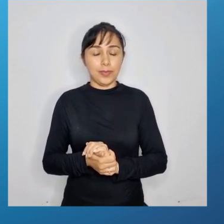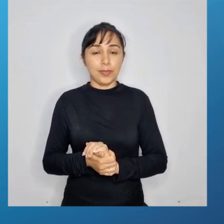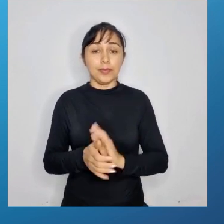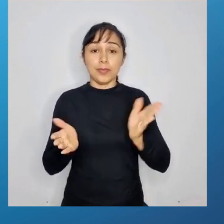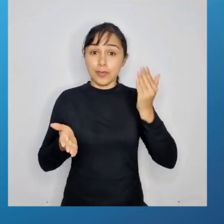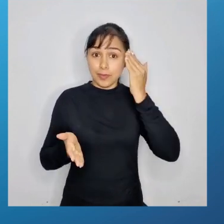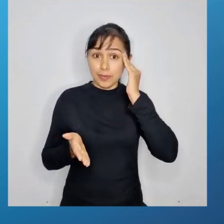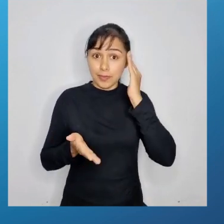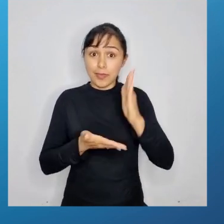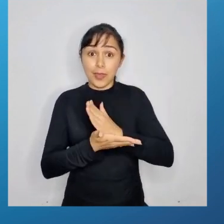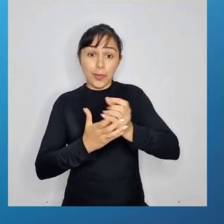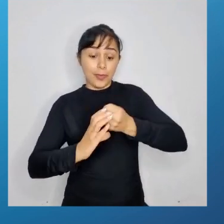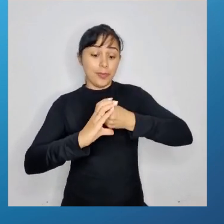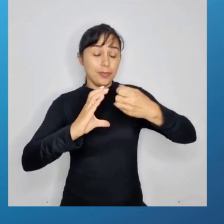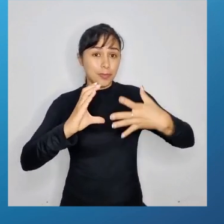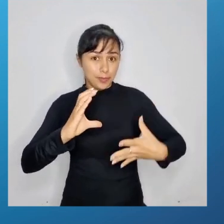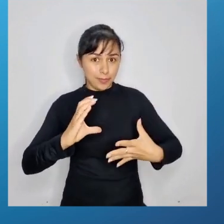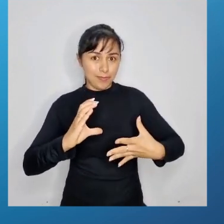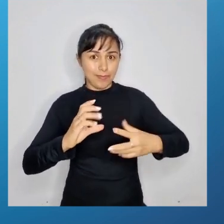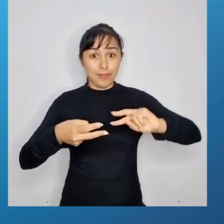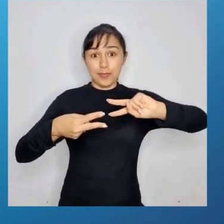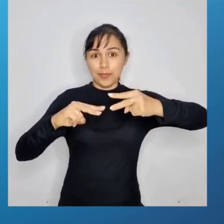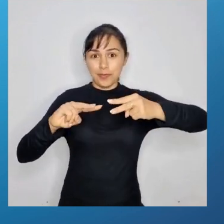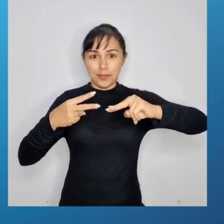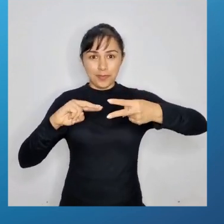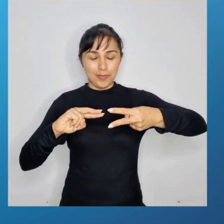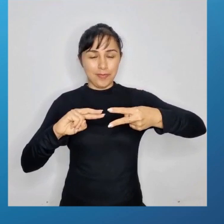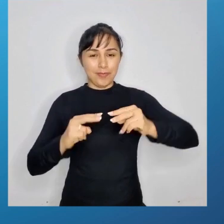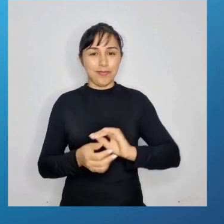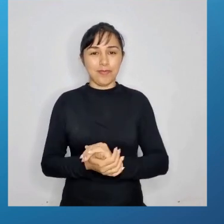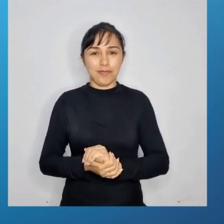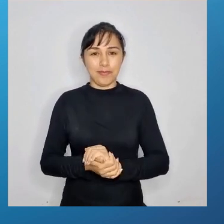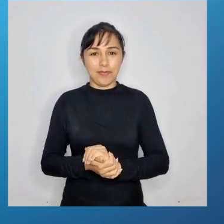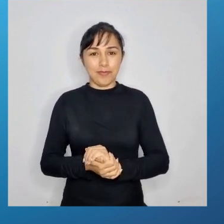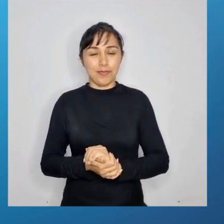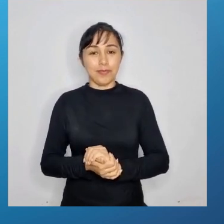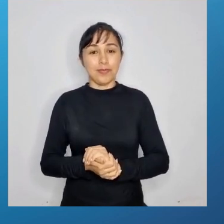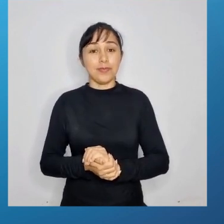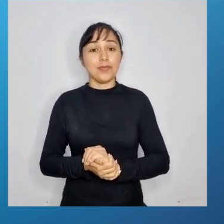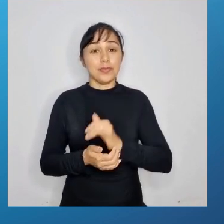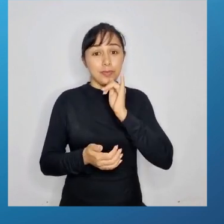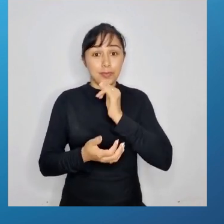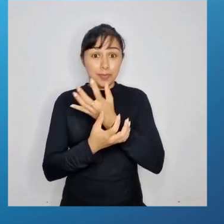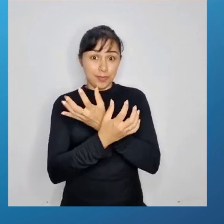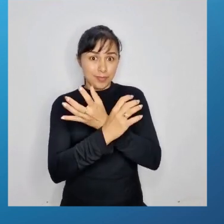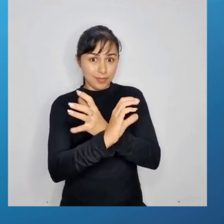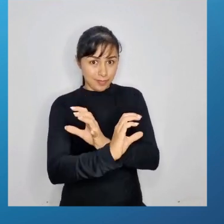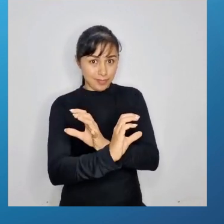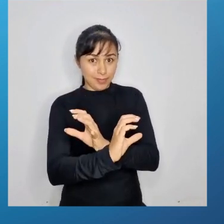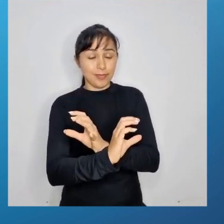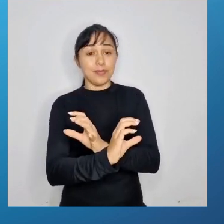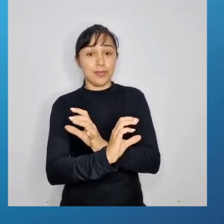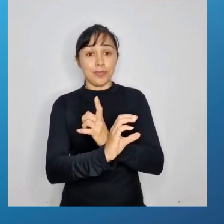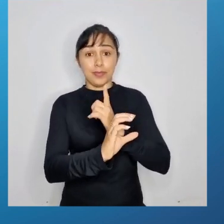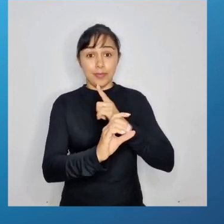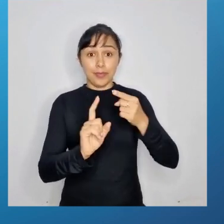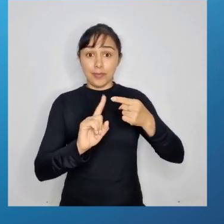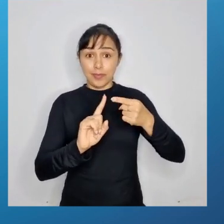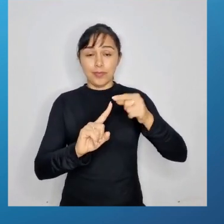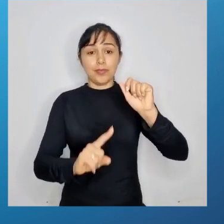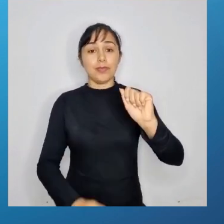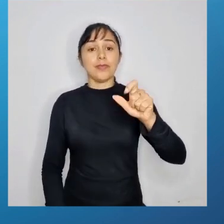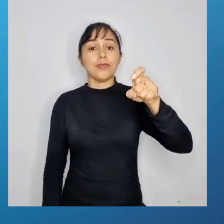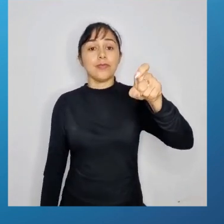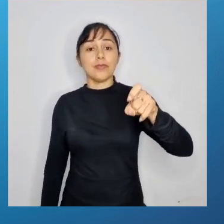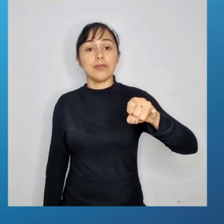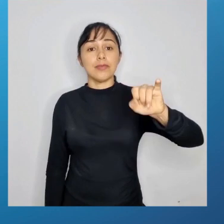Vamos entender algumas características gerais desses anfíbios. O esqueleto possui o esqueleto axial, que é formado